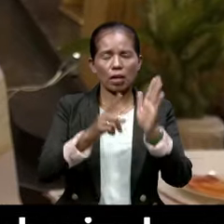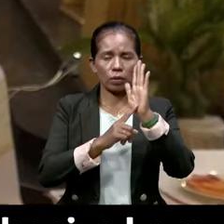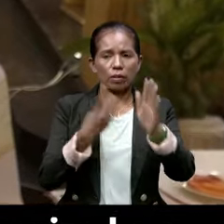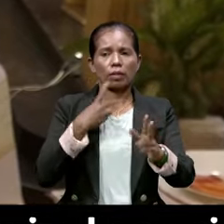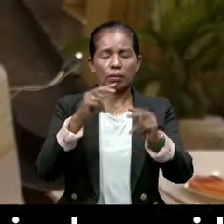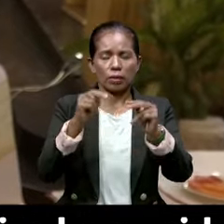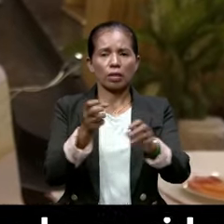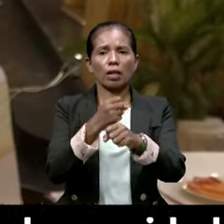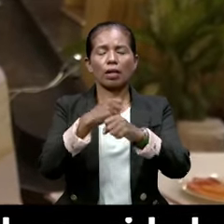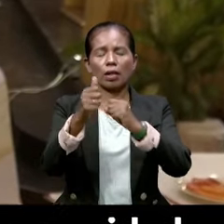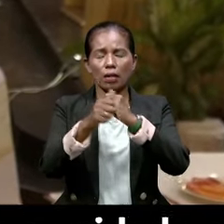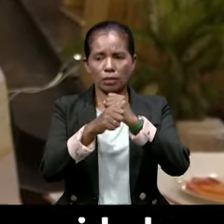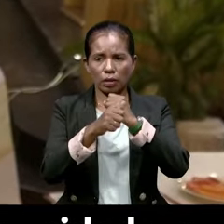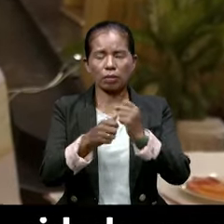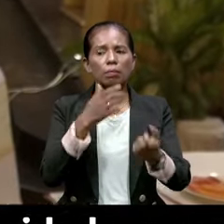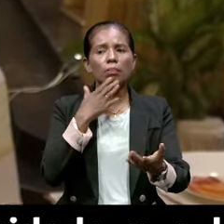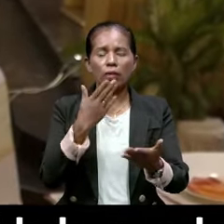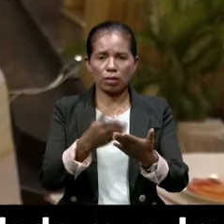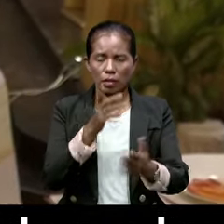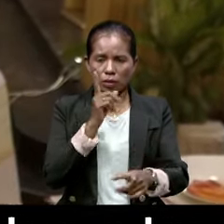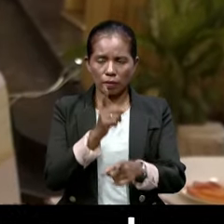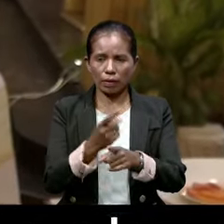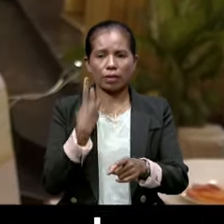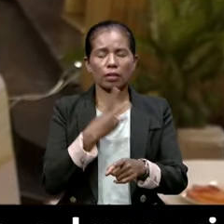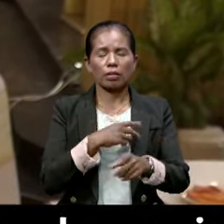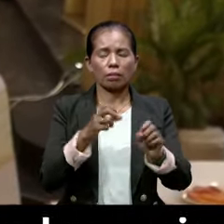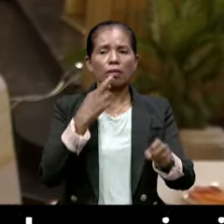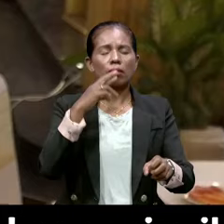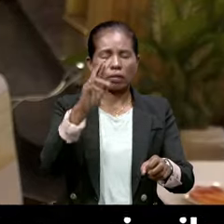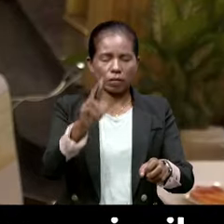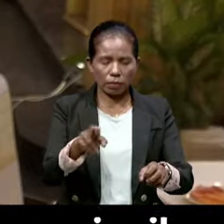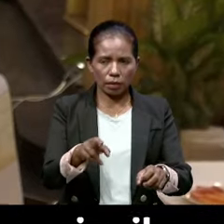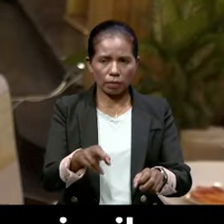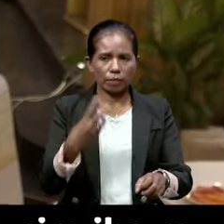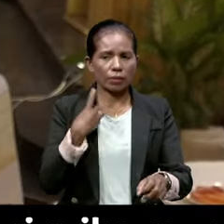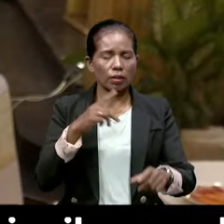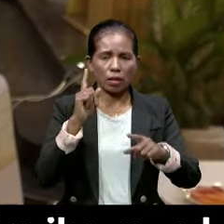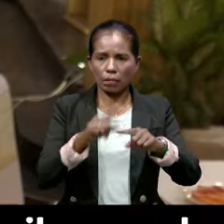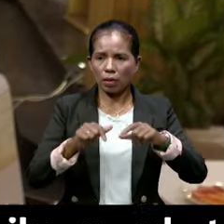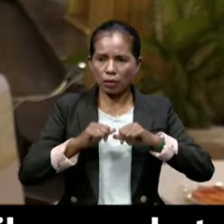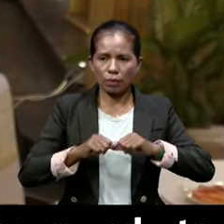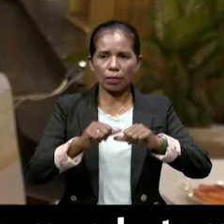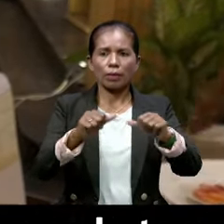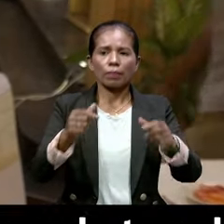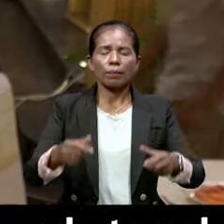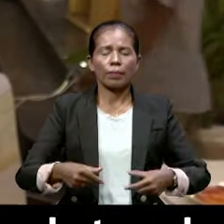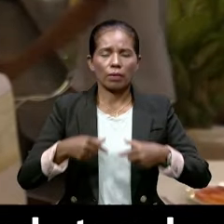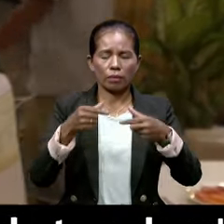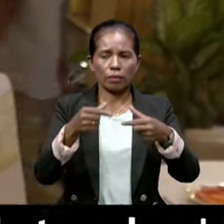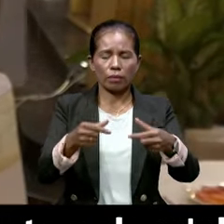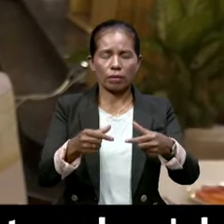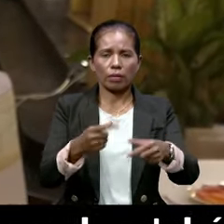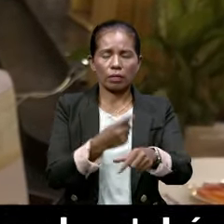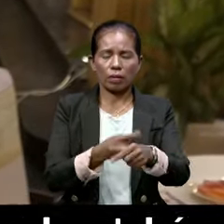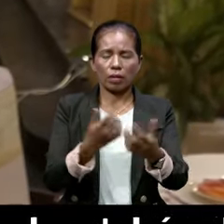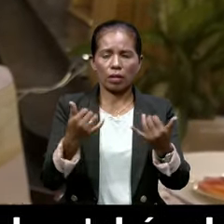hala ação ida na beque extraordinary oituan para ita bela responde ona situação atual ne para ita bela continua for situação na